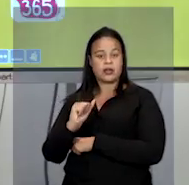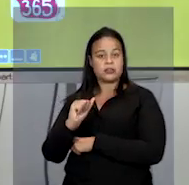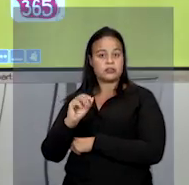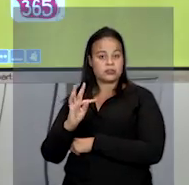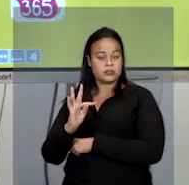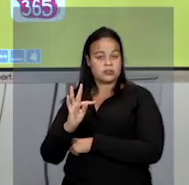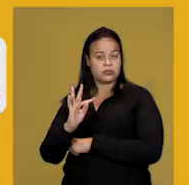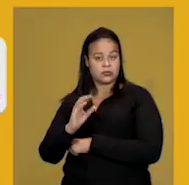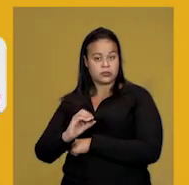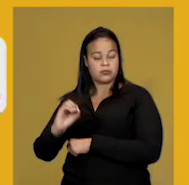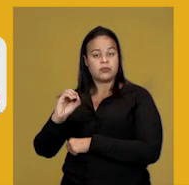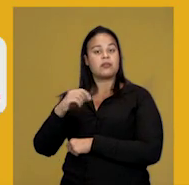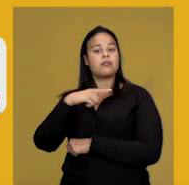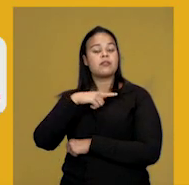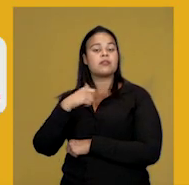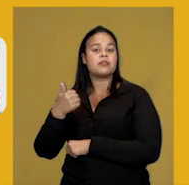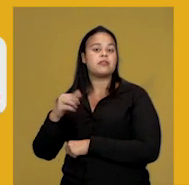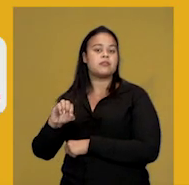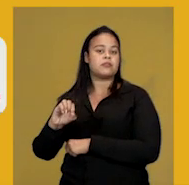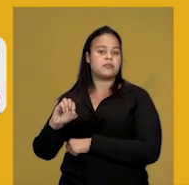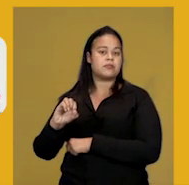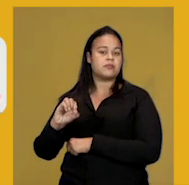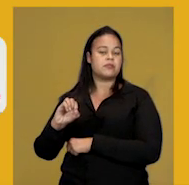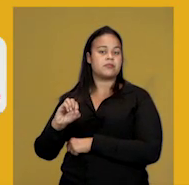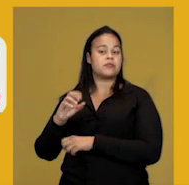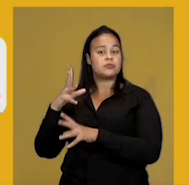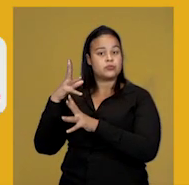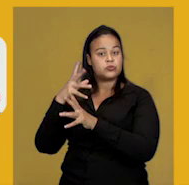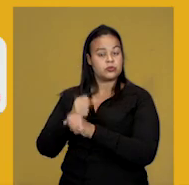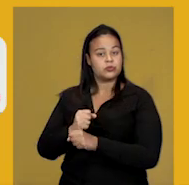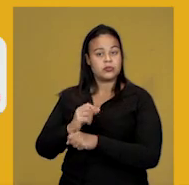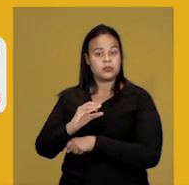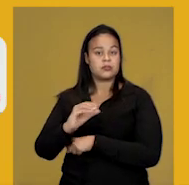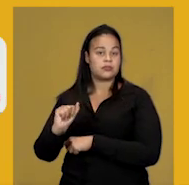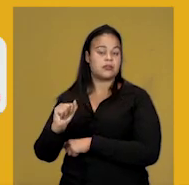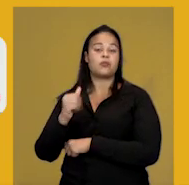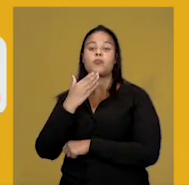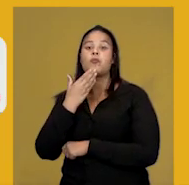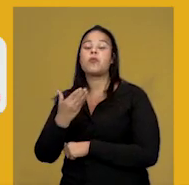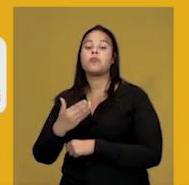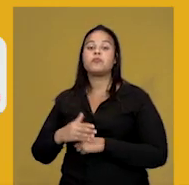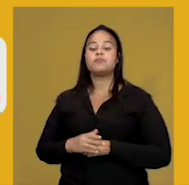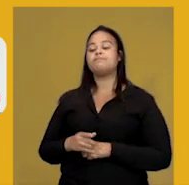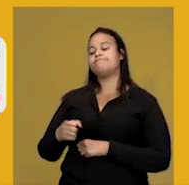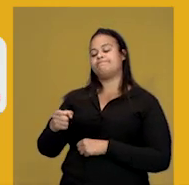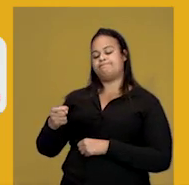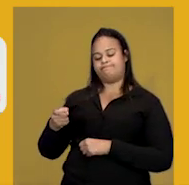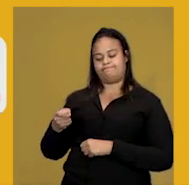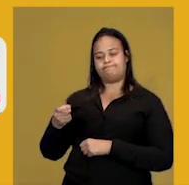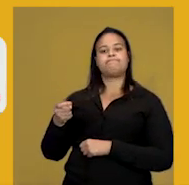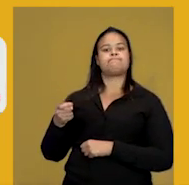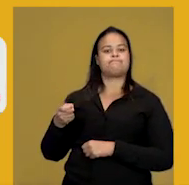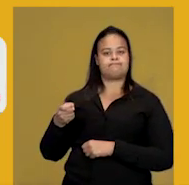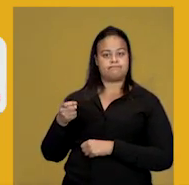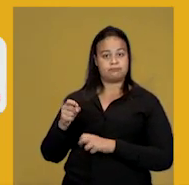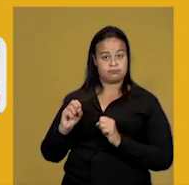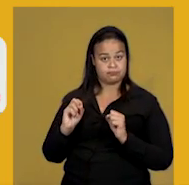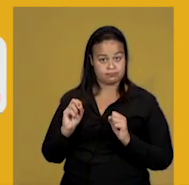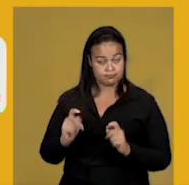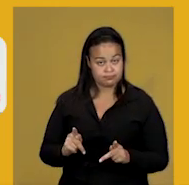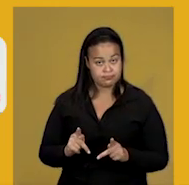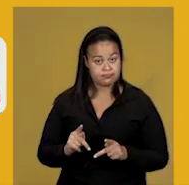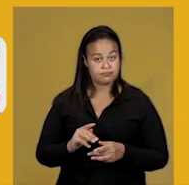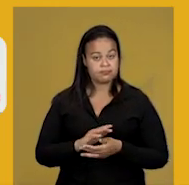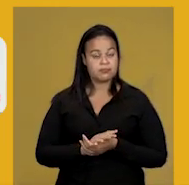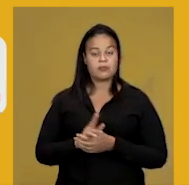mede 10, então aqui tem 10. Determina o valor do cateto adjacente, então esse aqui, ó, x. Ok? Então,